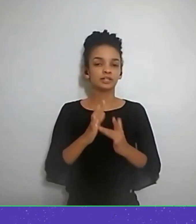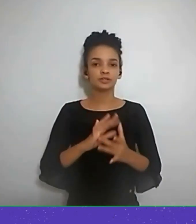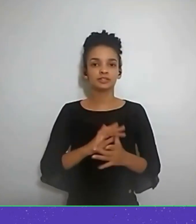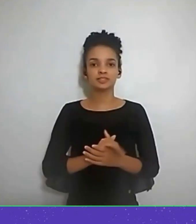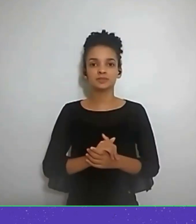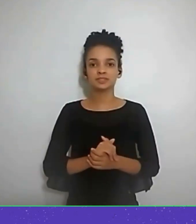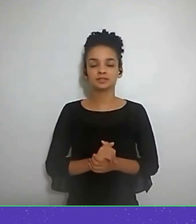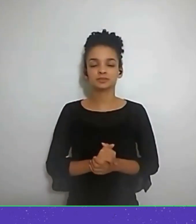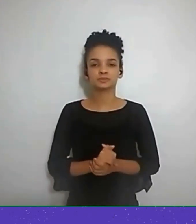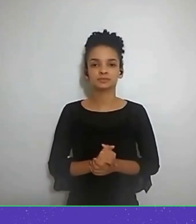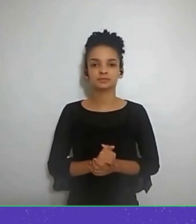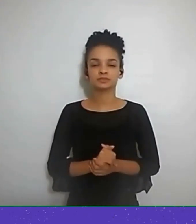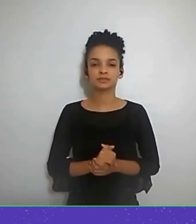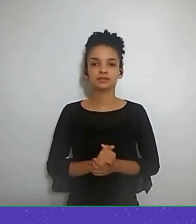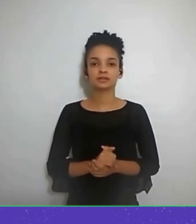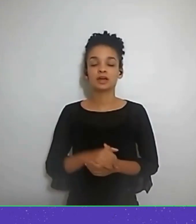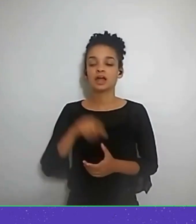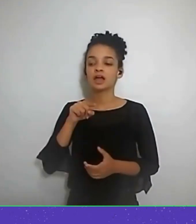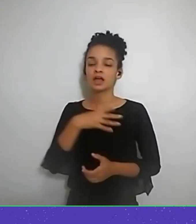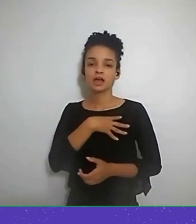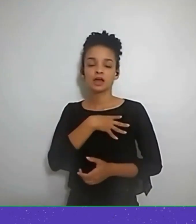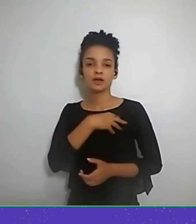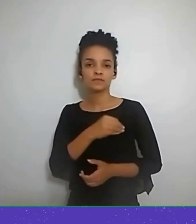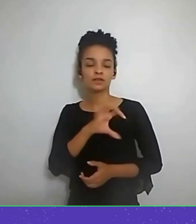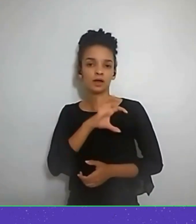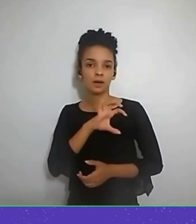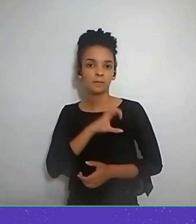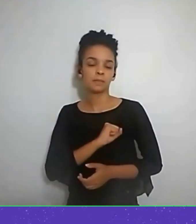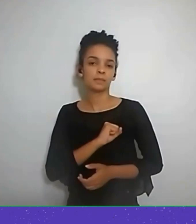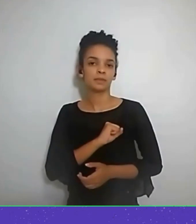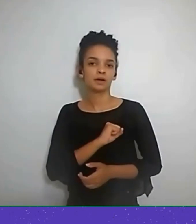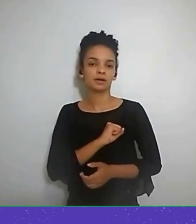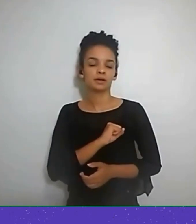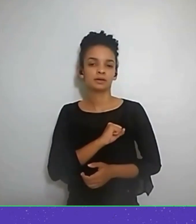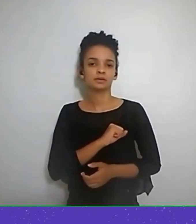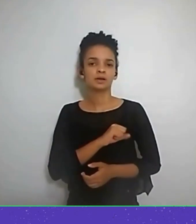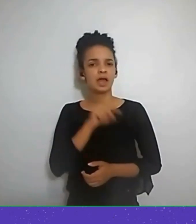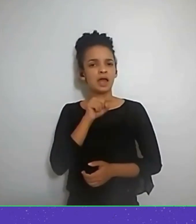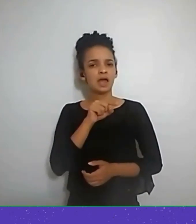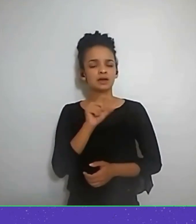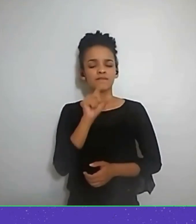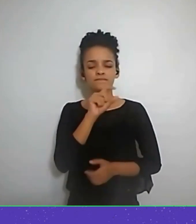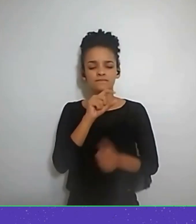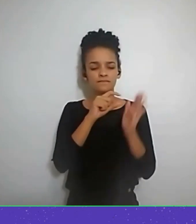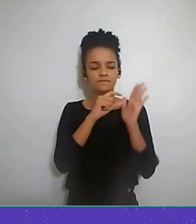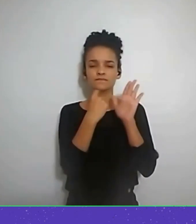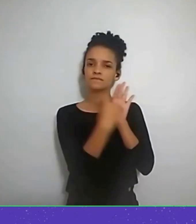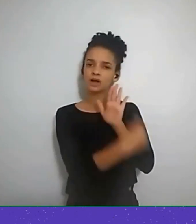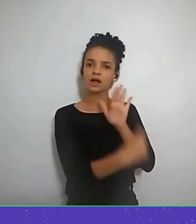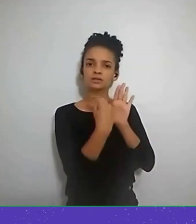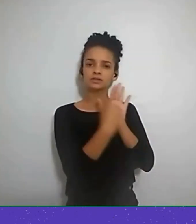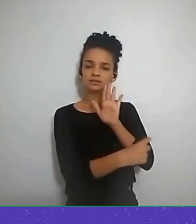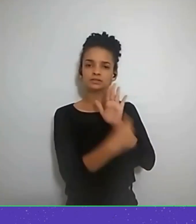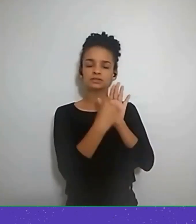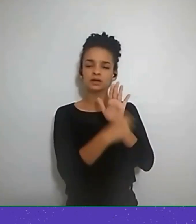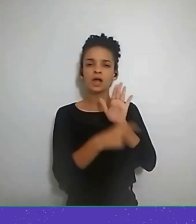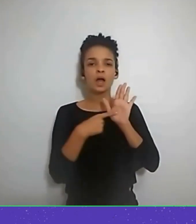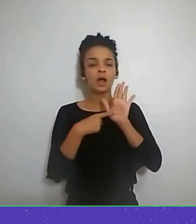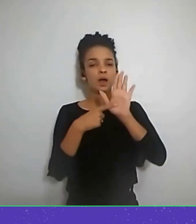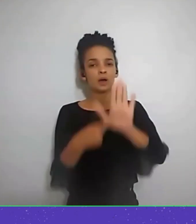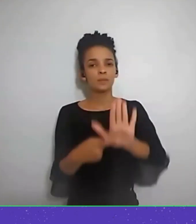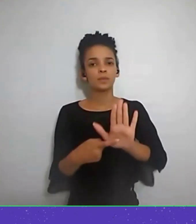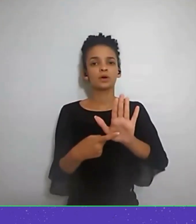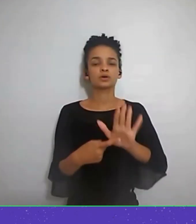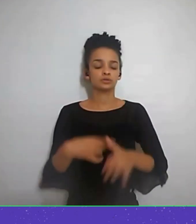amado, em quem me comprazo. Esses versículos comprovam que João foi verdadeiramente um